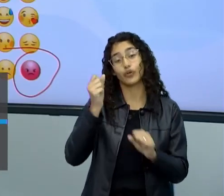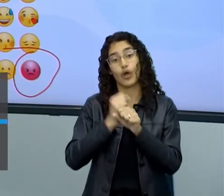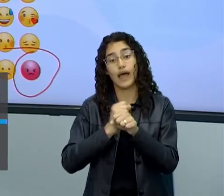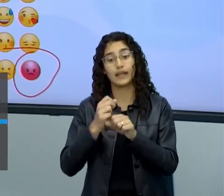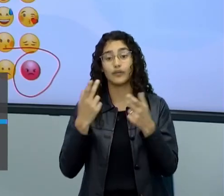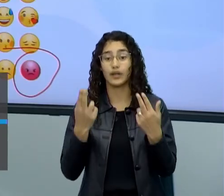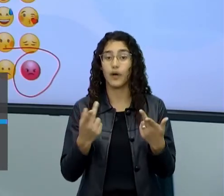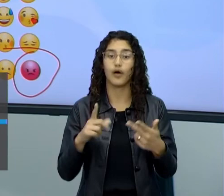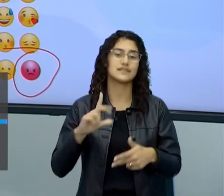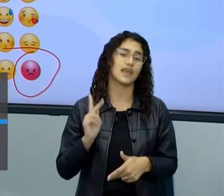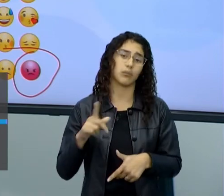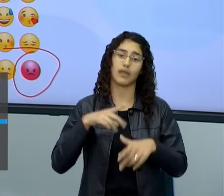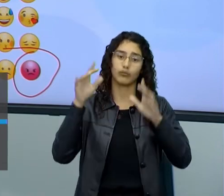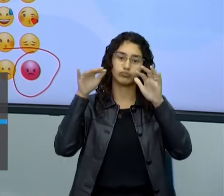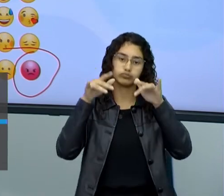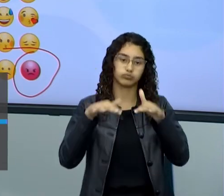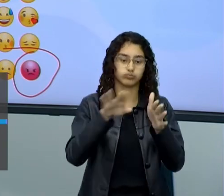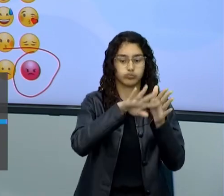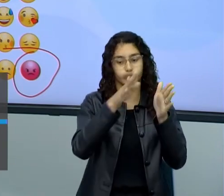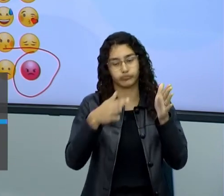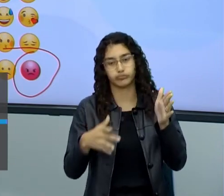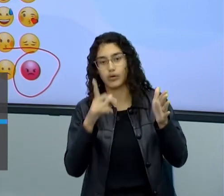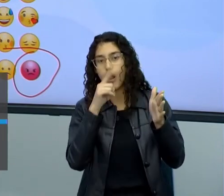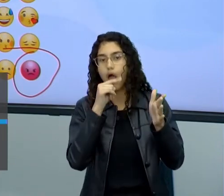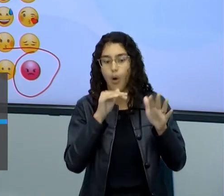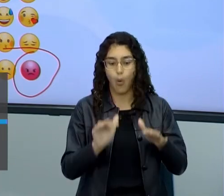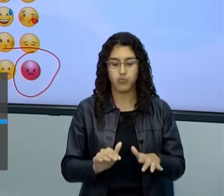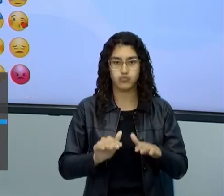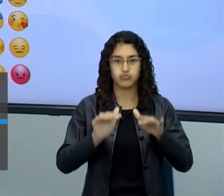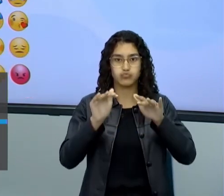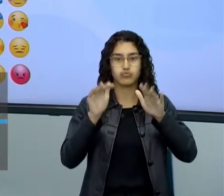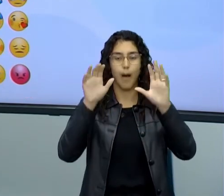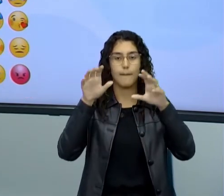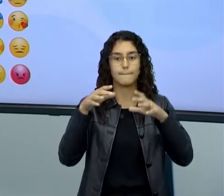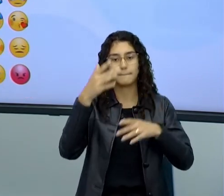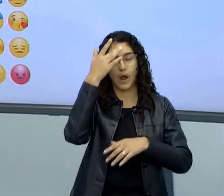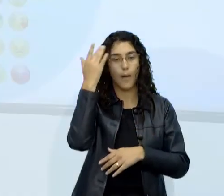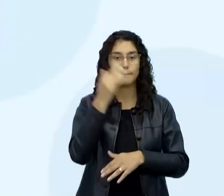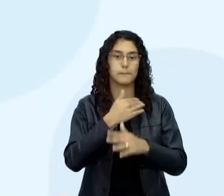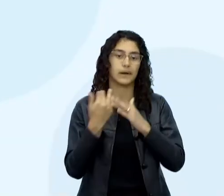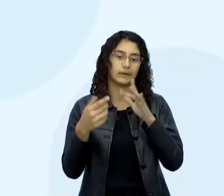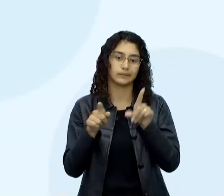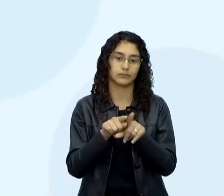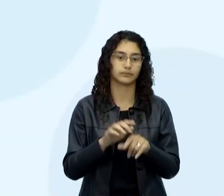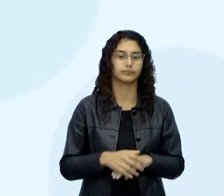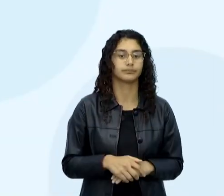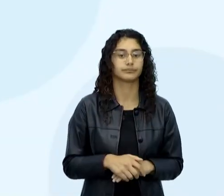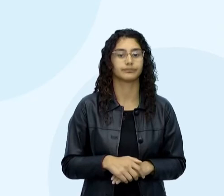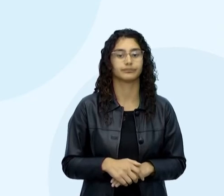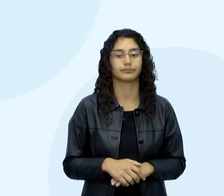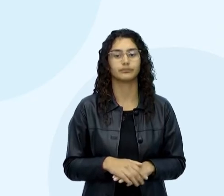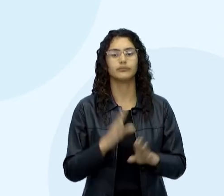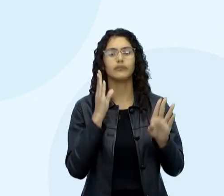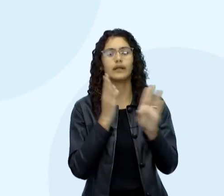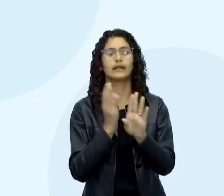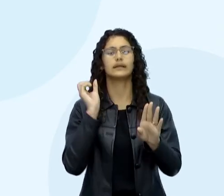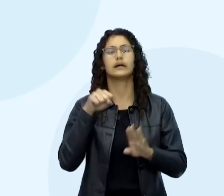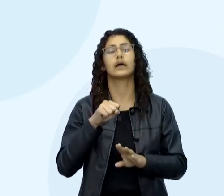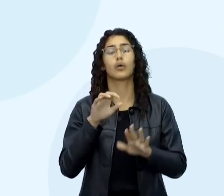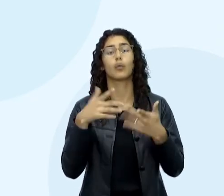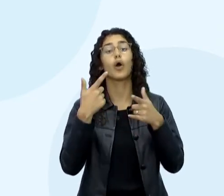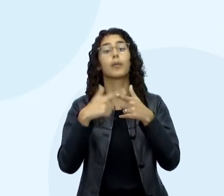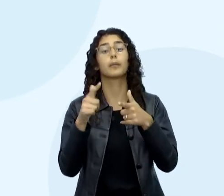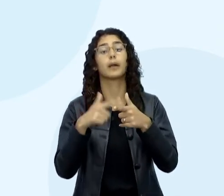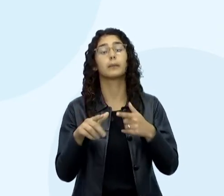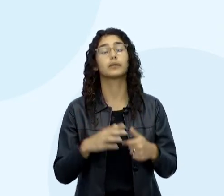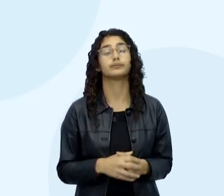tem desmoronamento, sim, chuva, alagamento, pessoas morrendo. Complicado. Sim. Isso. Mais uma para a gente terminar a aula, olha só. Pautas identitárias, eita, sim. Qual